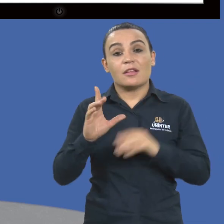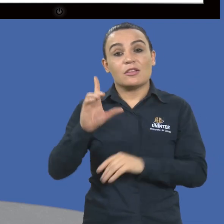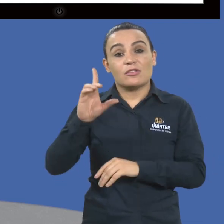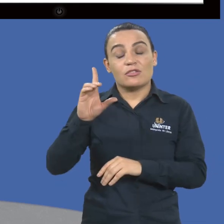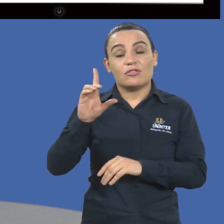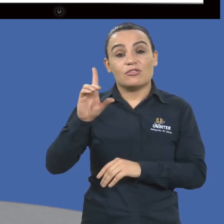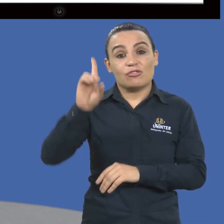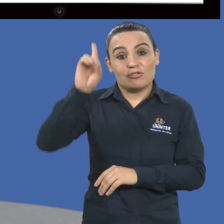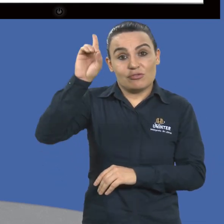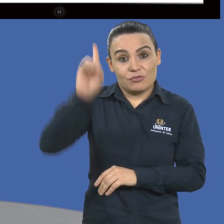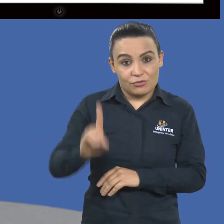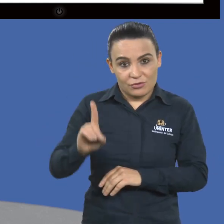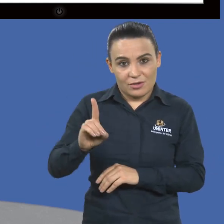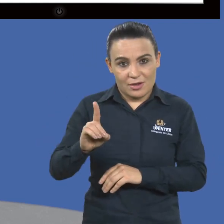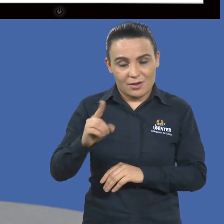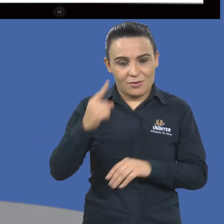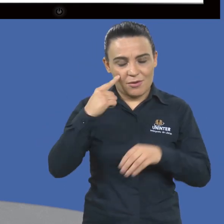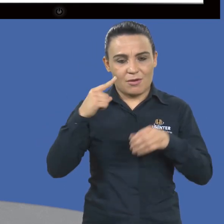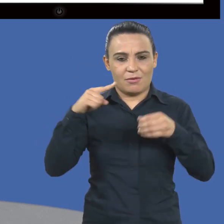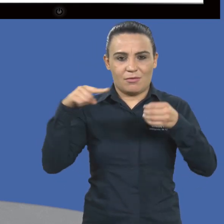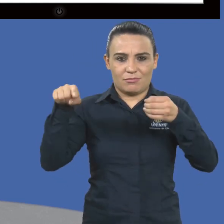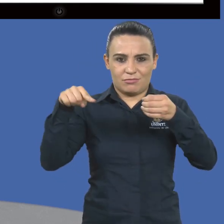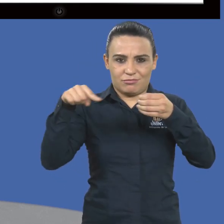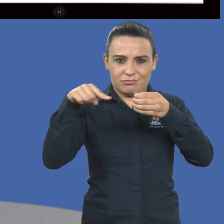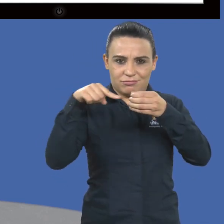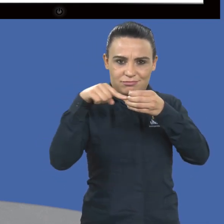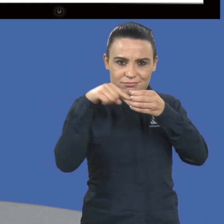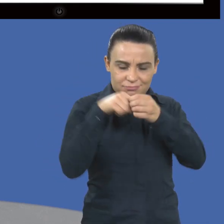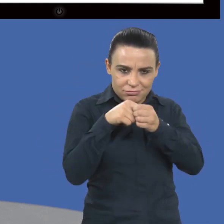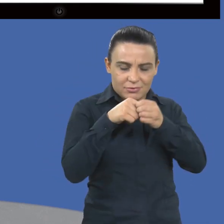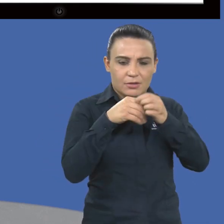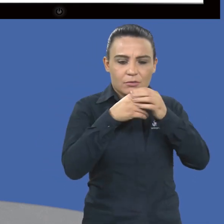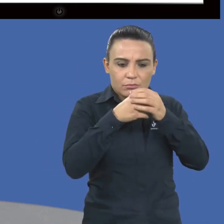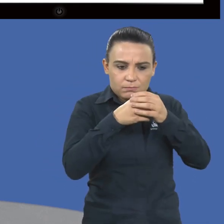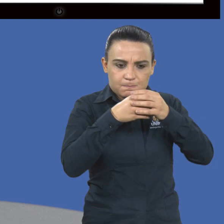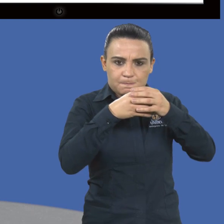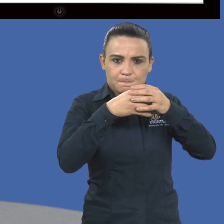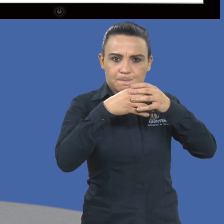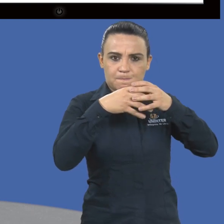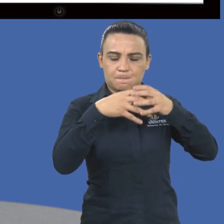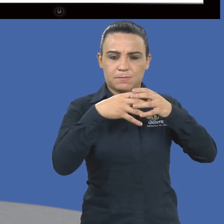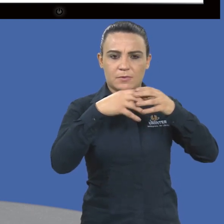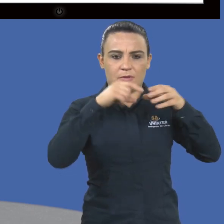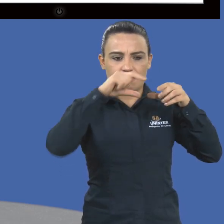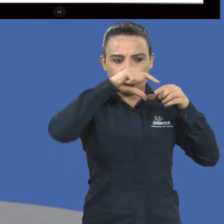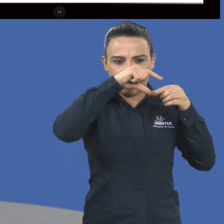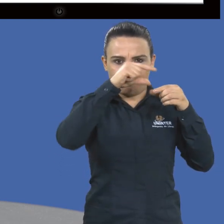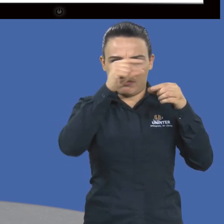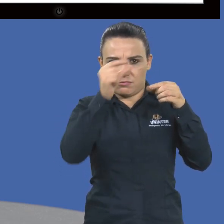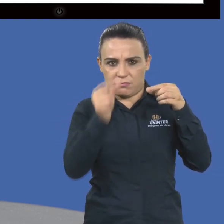lado direito, o gameta superior não vai